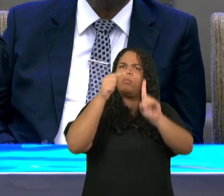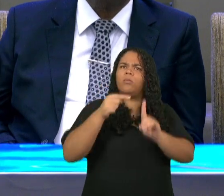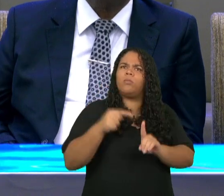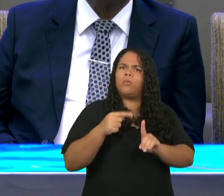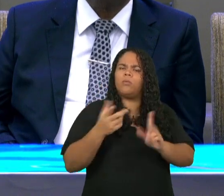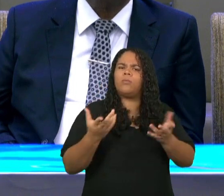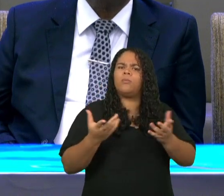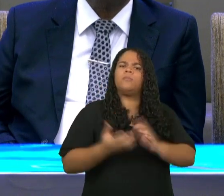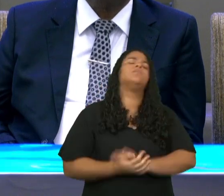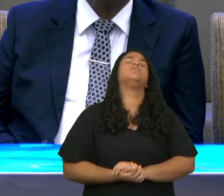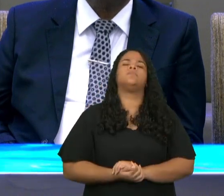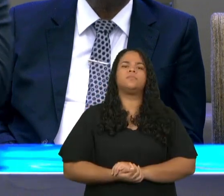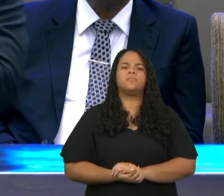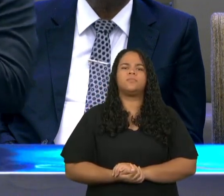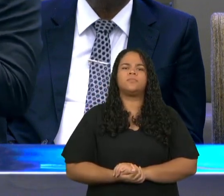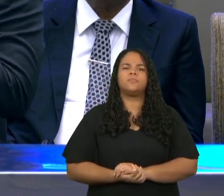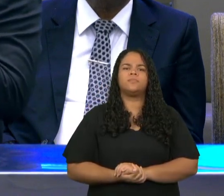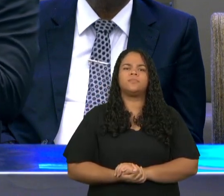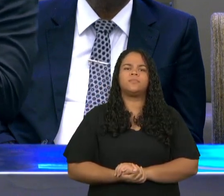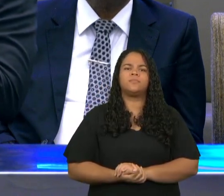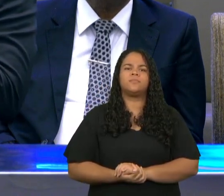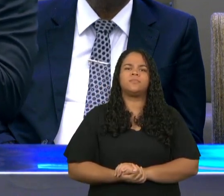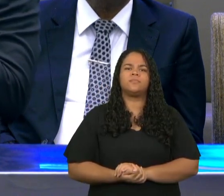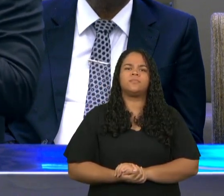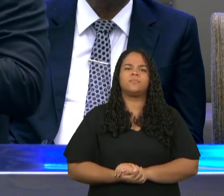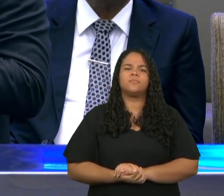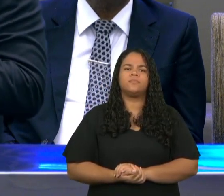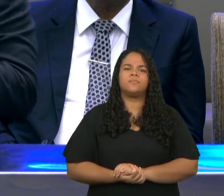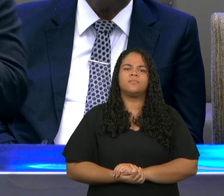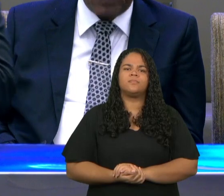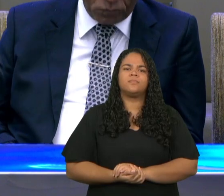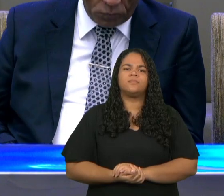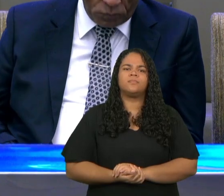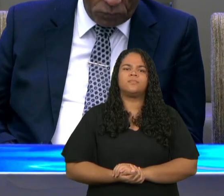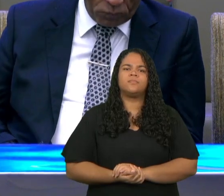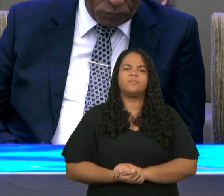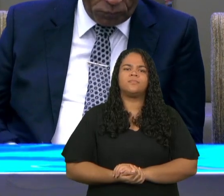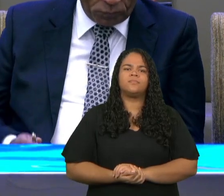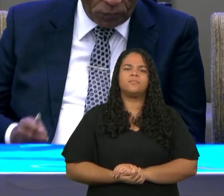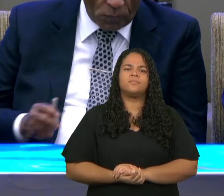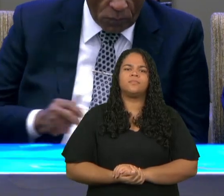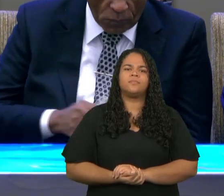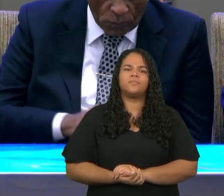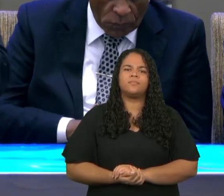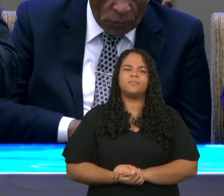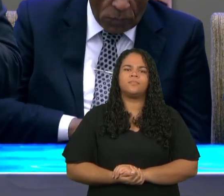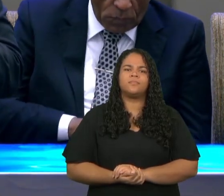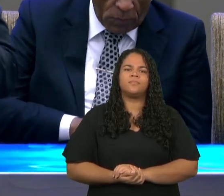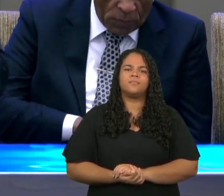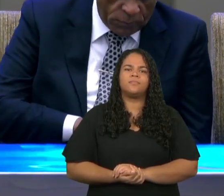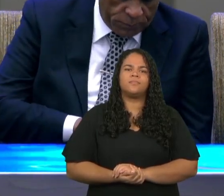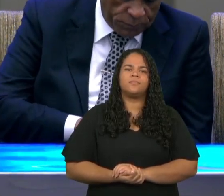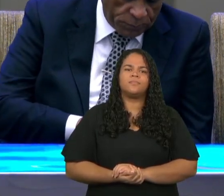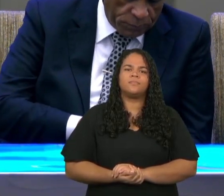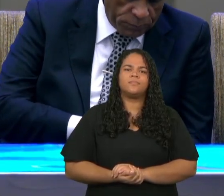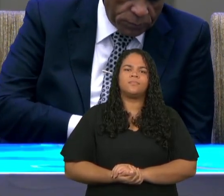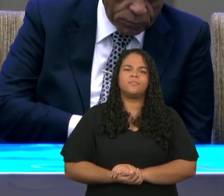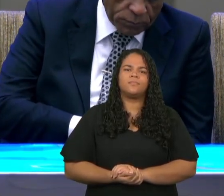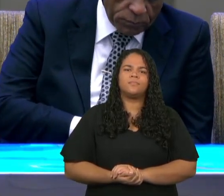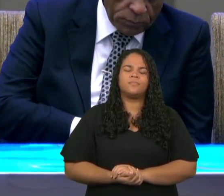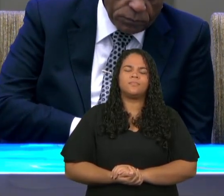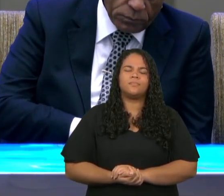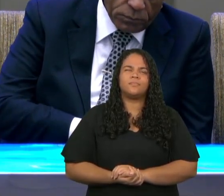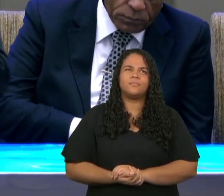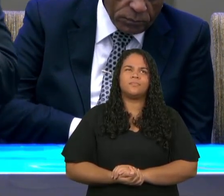Primeiro, a razão primeira está em Salmo 138, versículo 7. Ou melhor, desculpem,